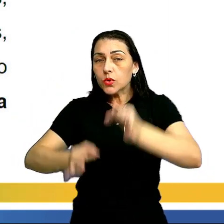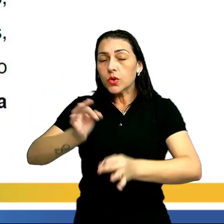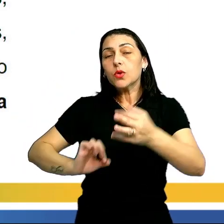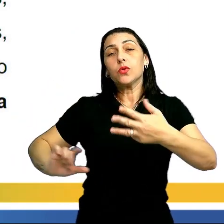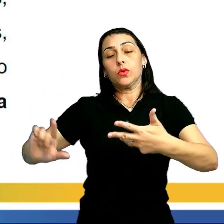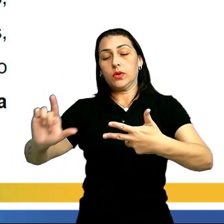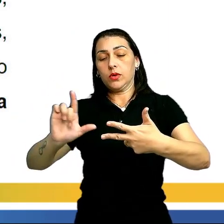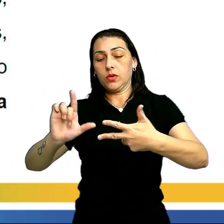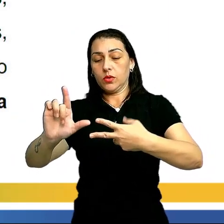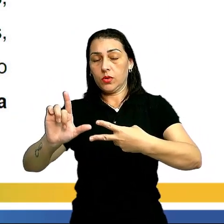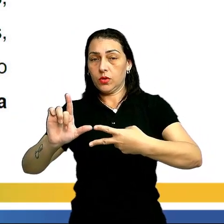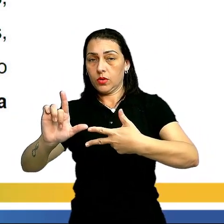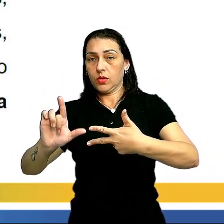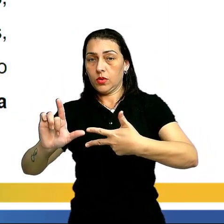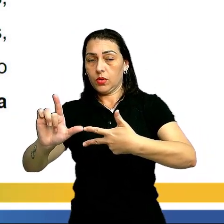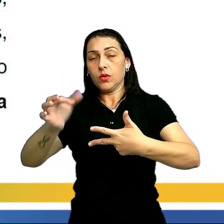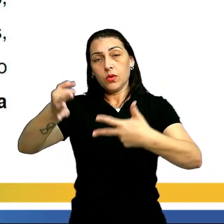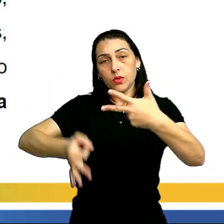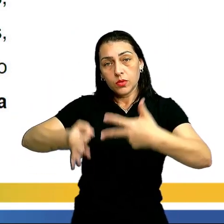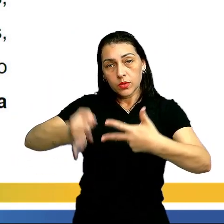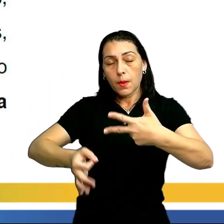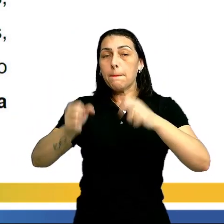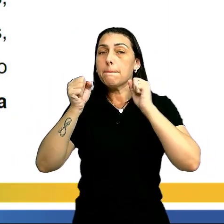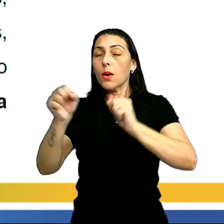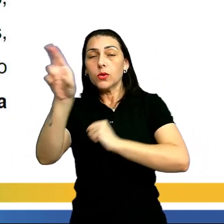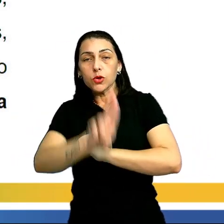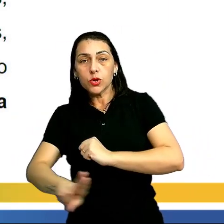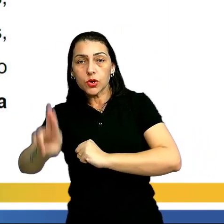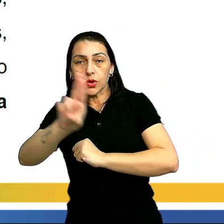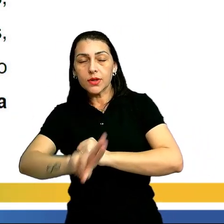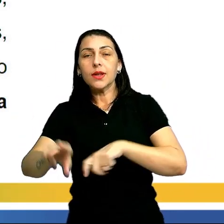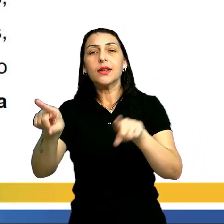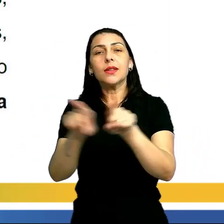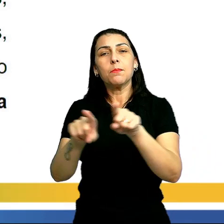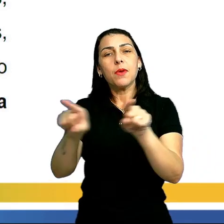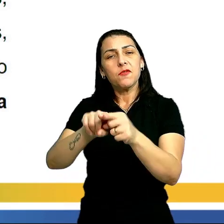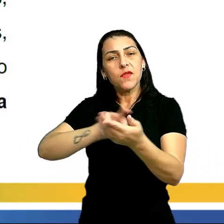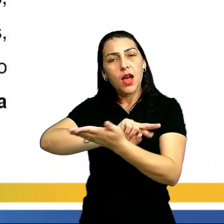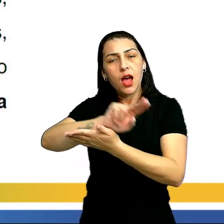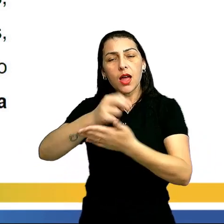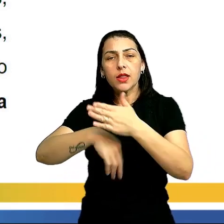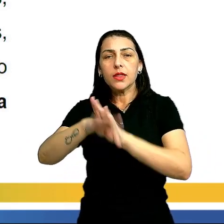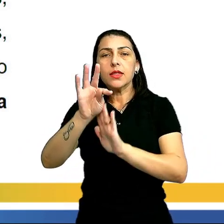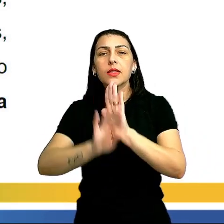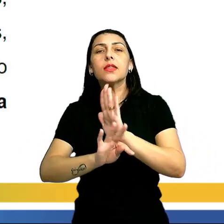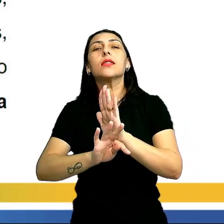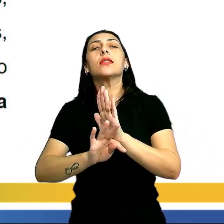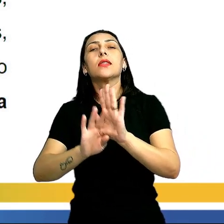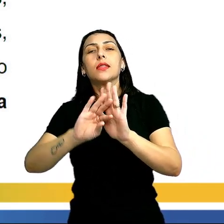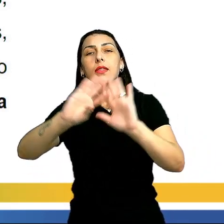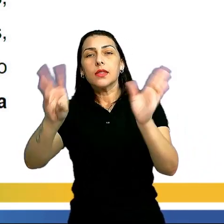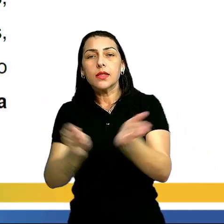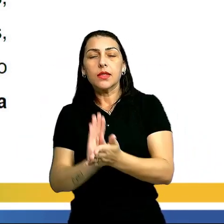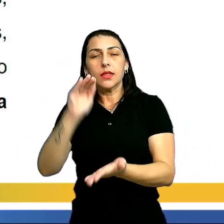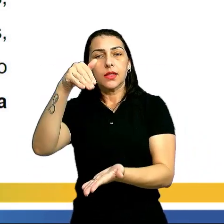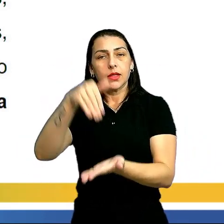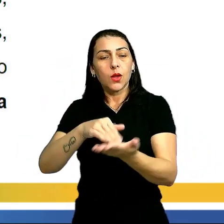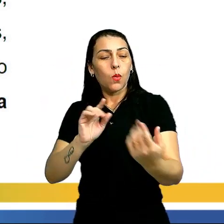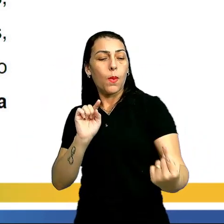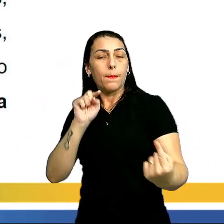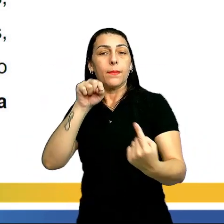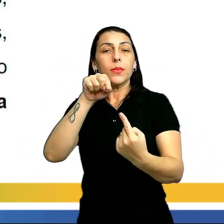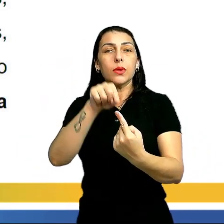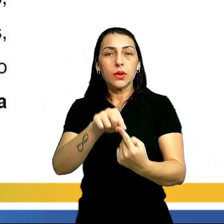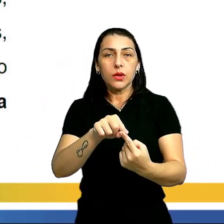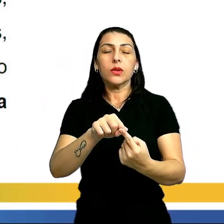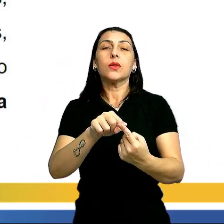e do Legislativos. Observe que eu posso utilizar esse recurso várias vezes dentro da minha conclusão, com a finalidade